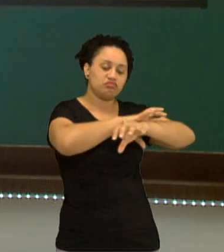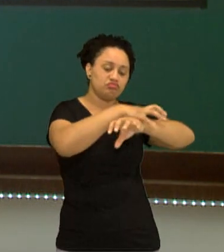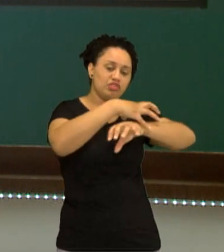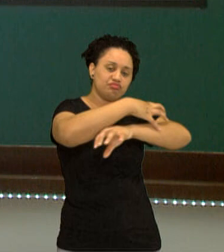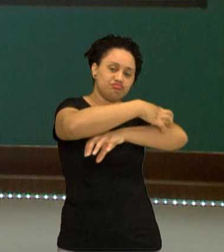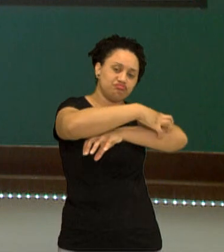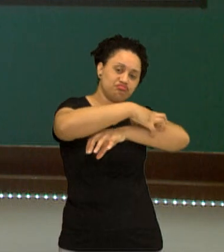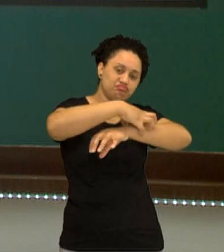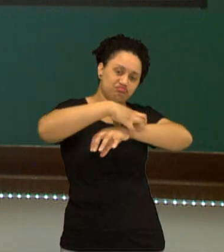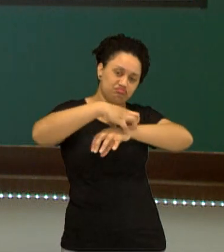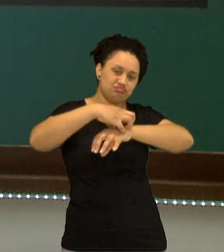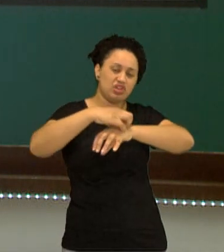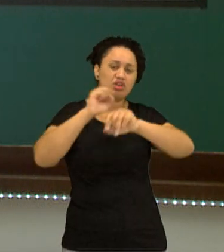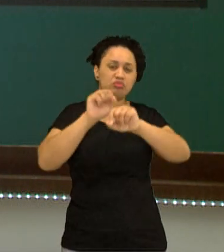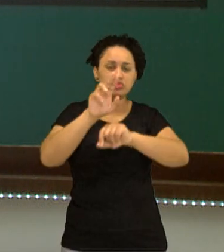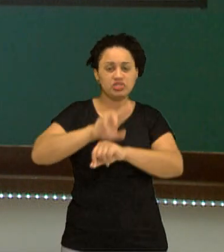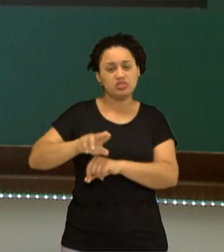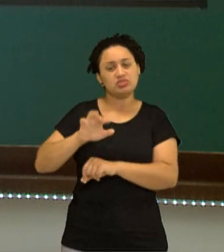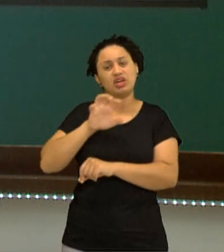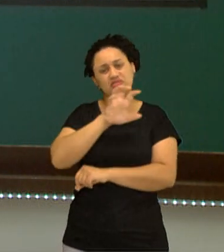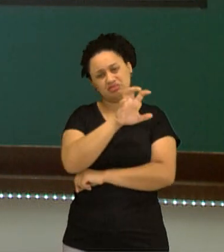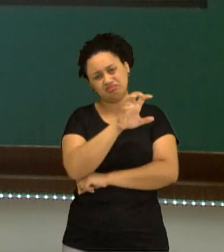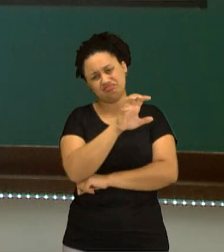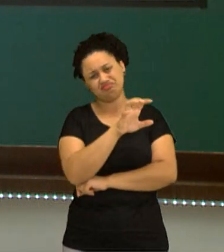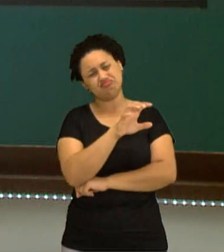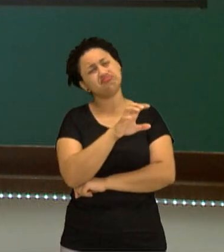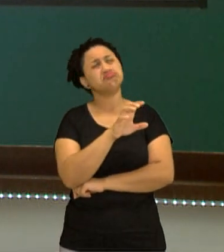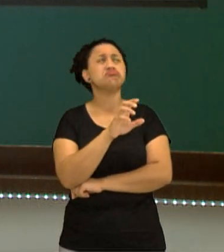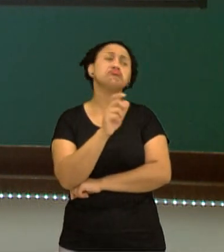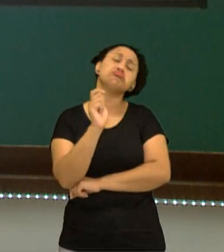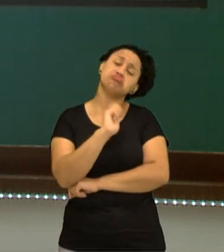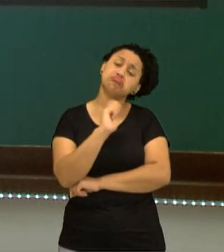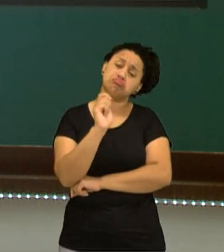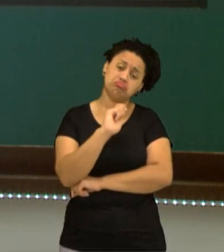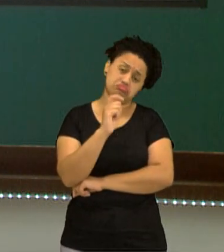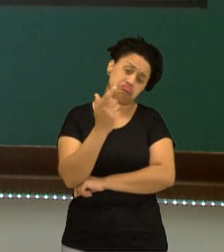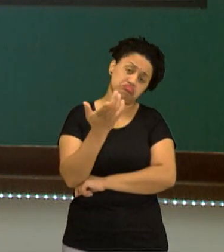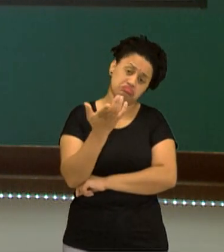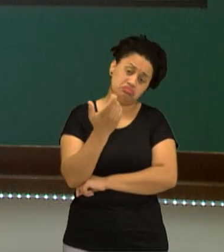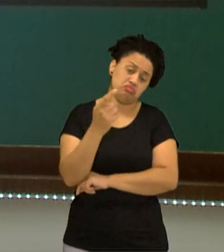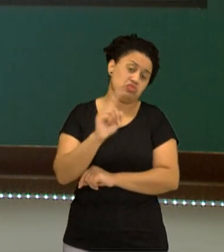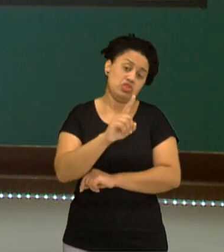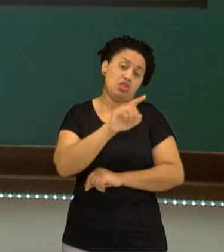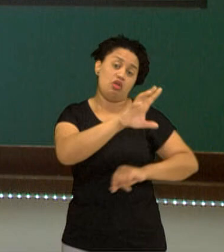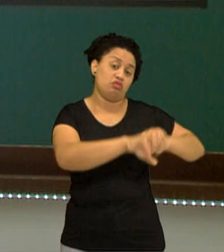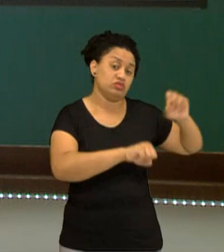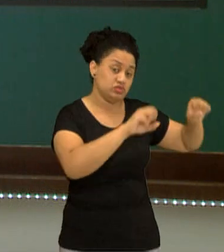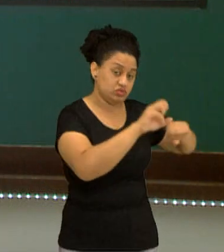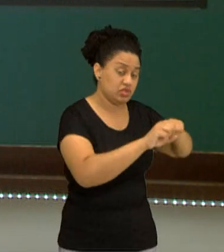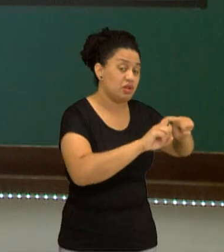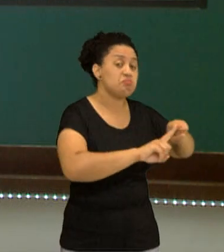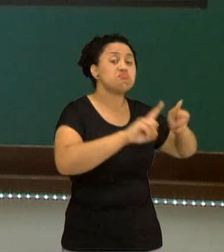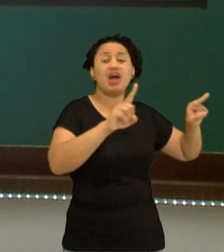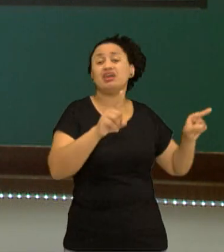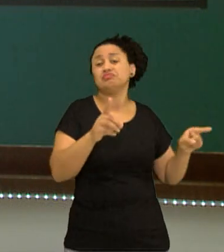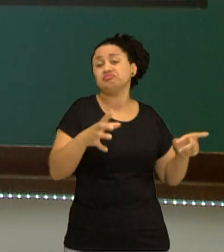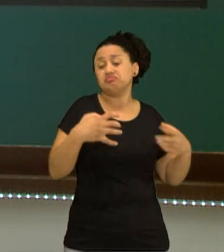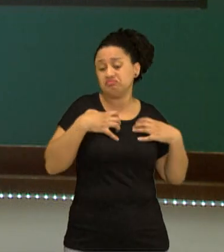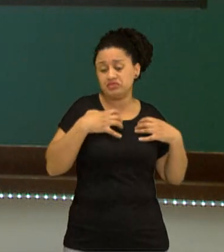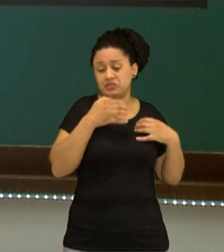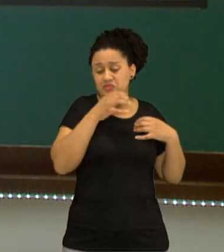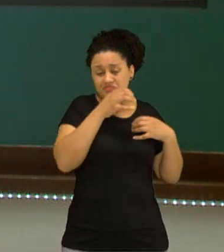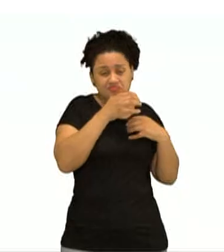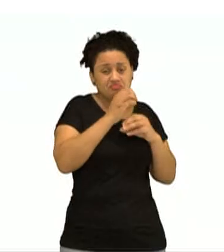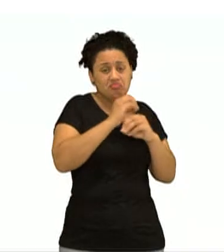lã do animal. Eu poderia usar daquele jeito? Poderia. Seria não manufaturado. Só que não vai aquecer